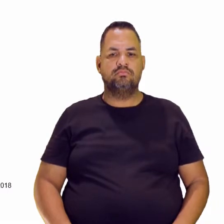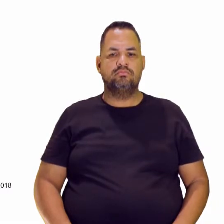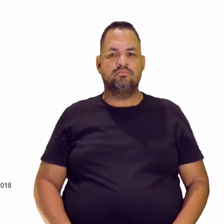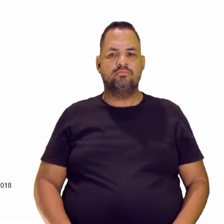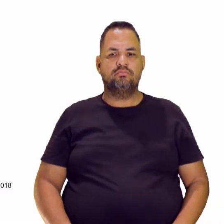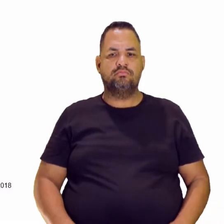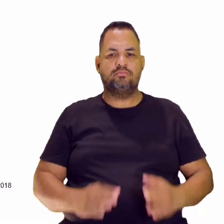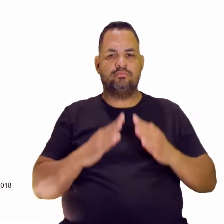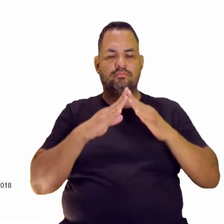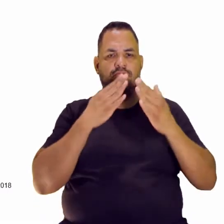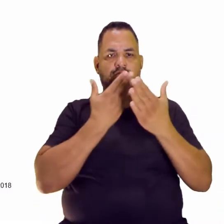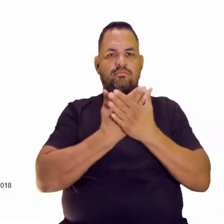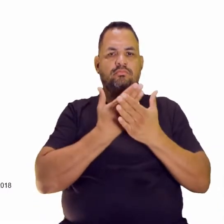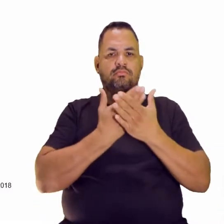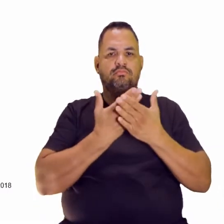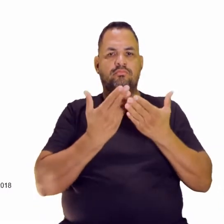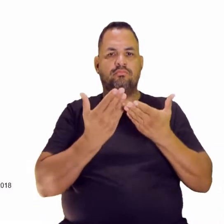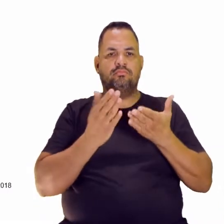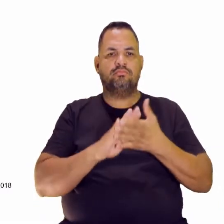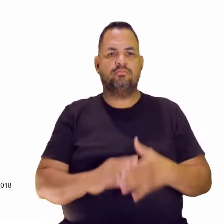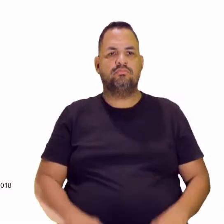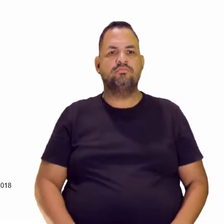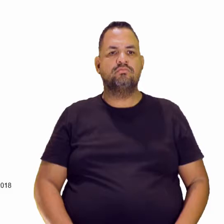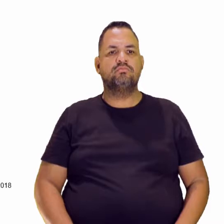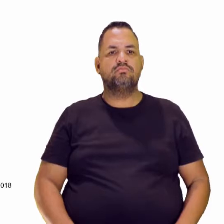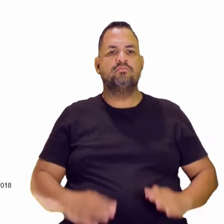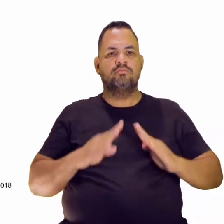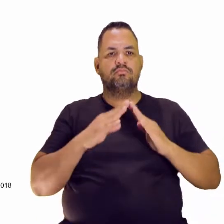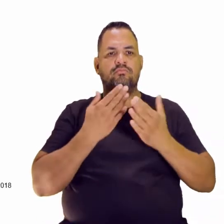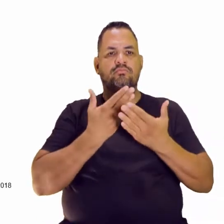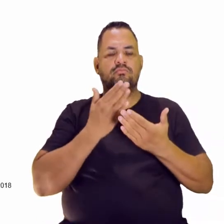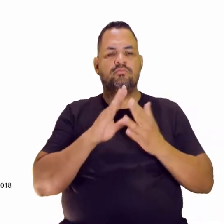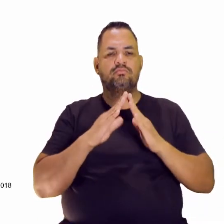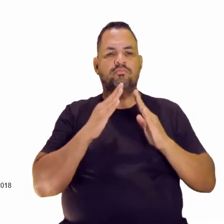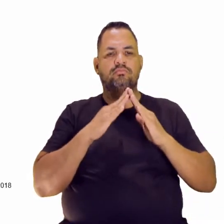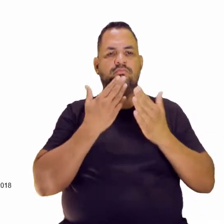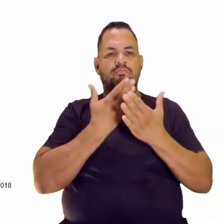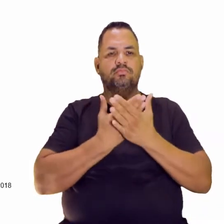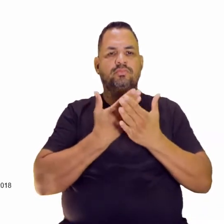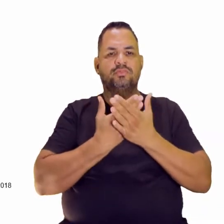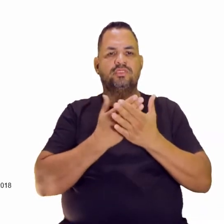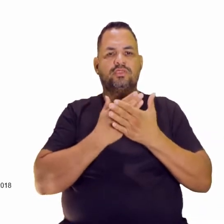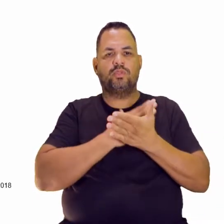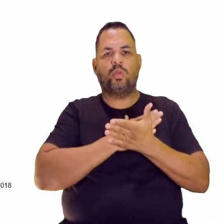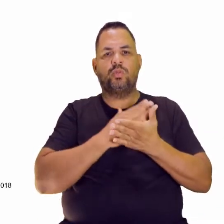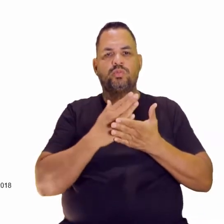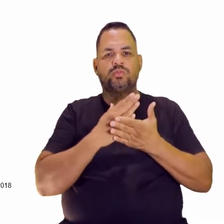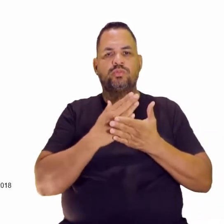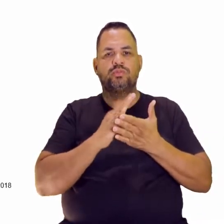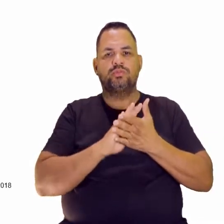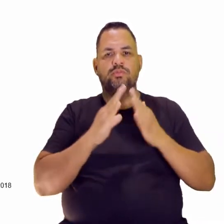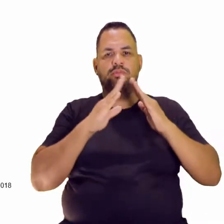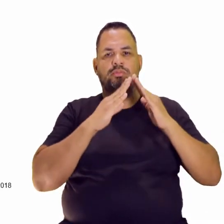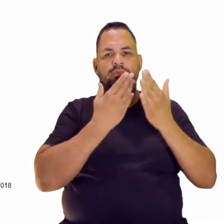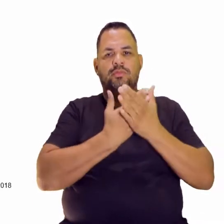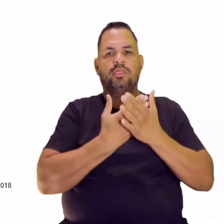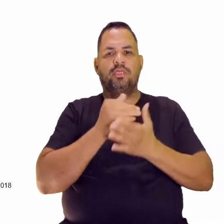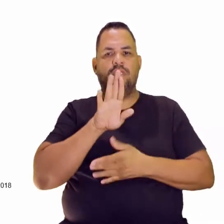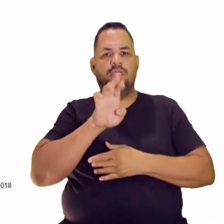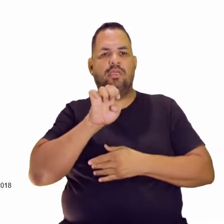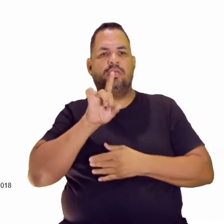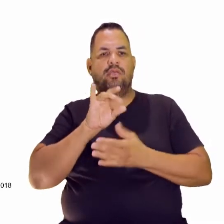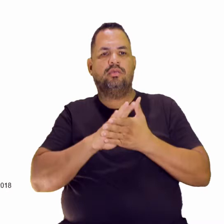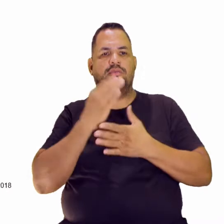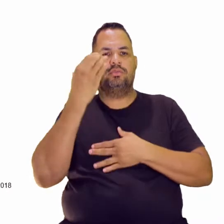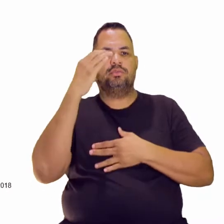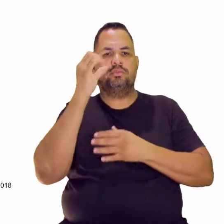na academia, no academicismo. Ou seja, o academicismo teve início com essa escola aí, né? Escola Real de